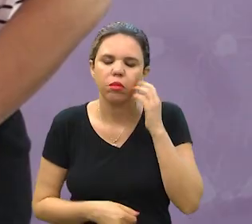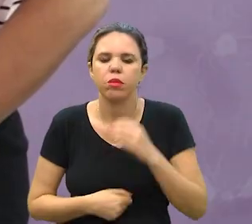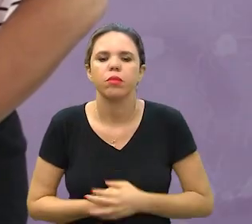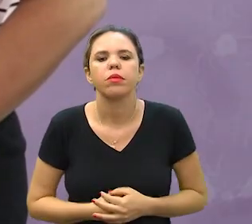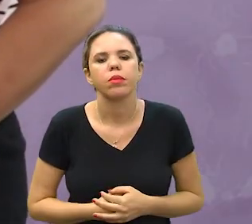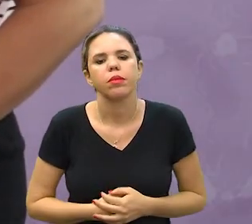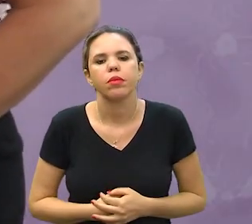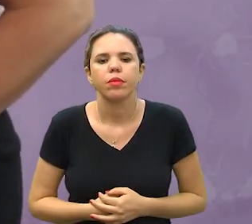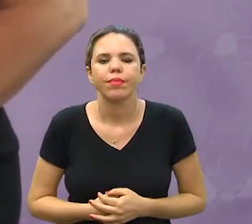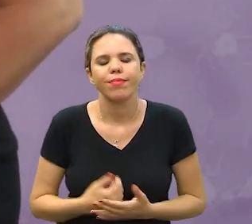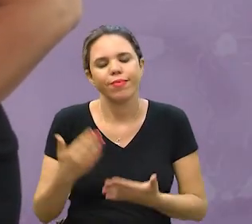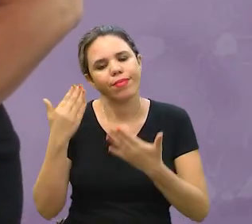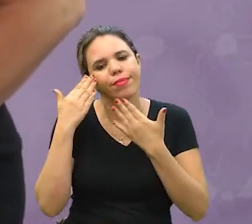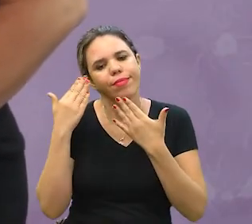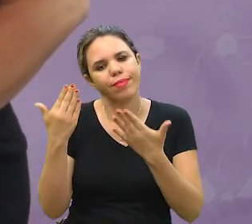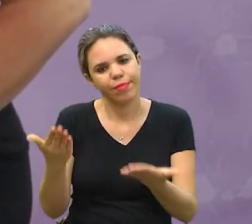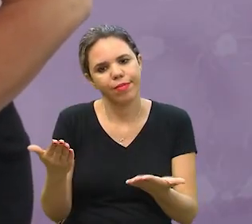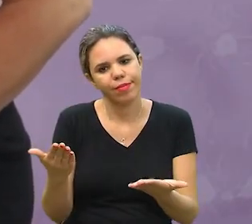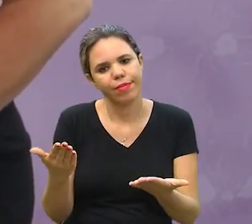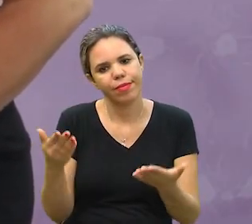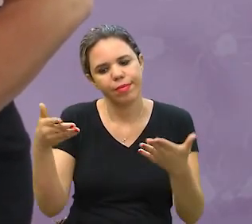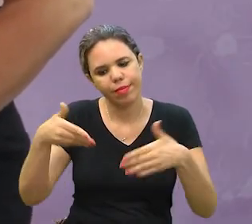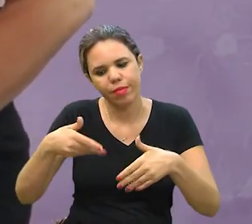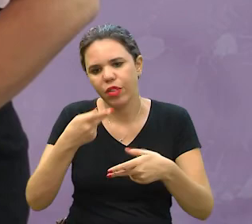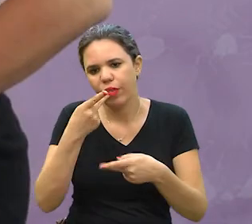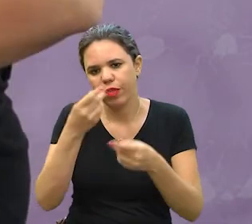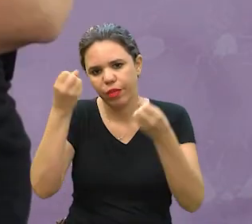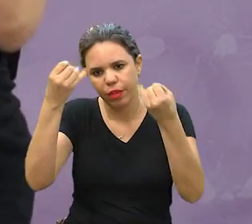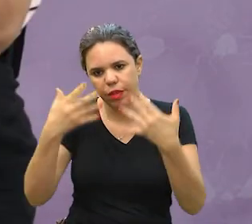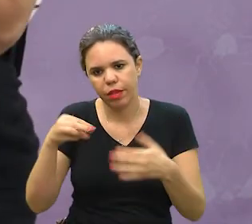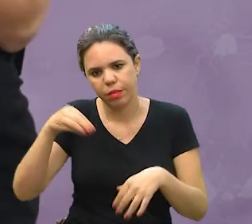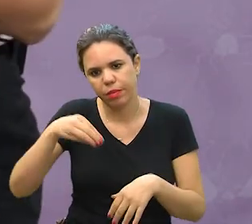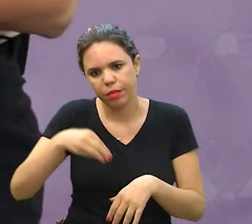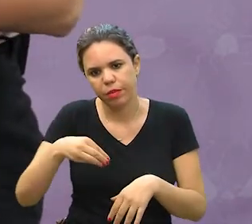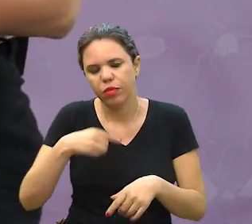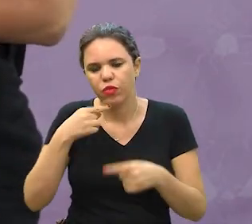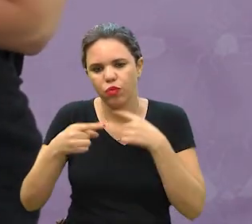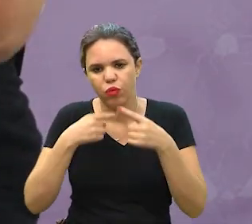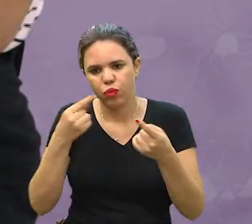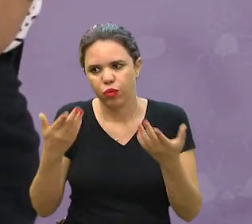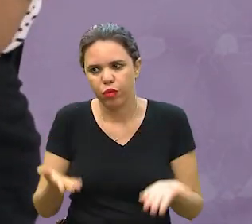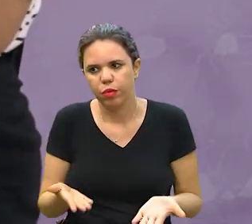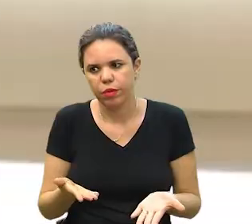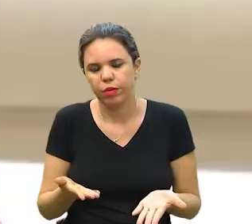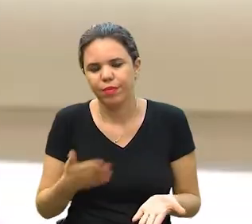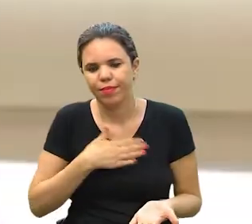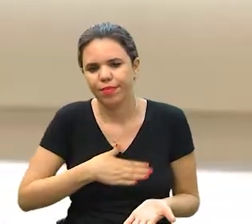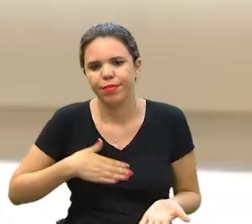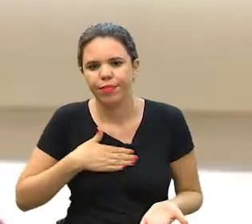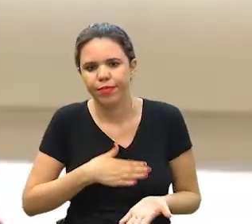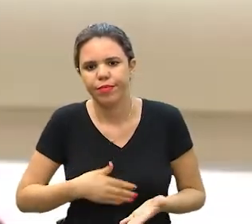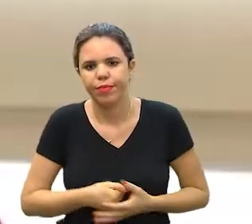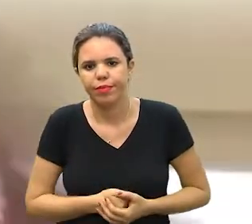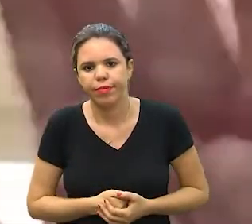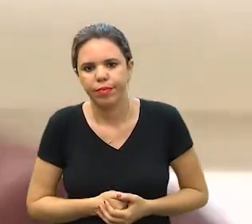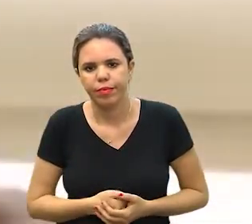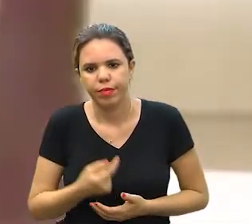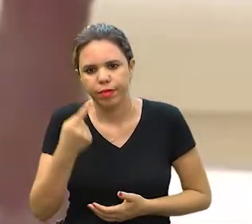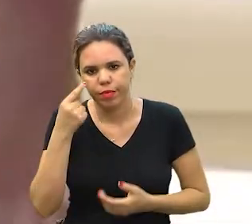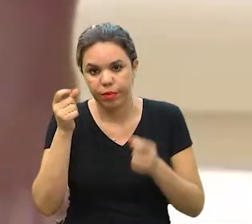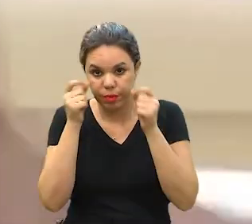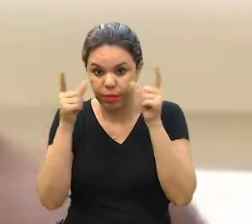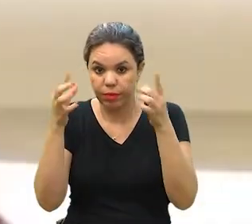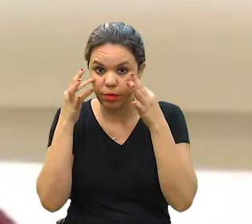bem. Doutora Avelina Barros, muito obrigada por falar aqui com a gente nesses minutinhos, tirar todas as dúvidas. Foi um prazer e